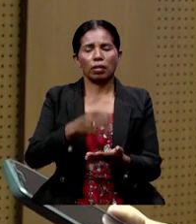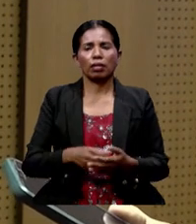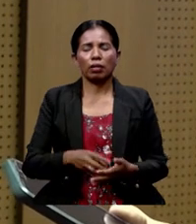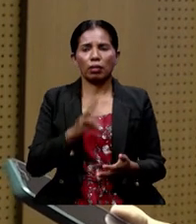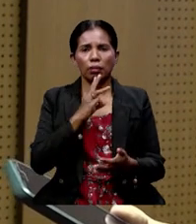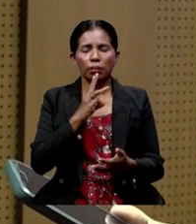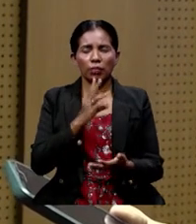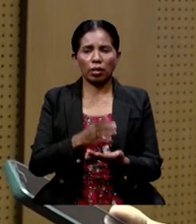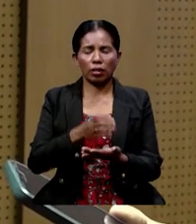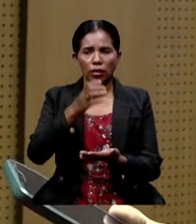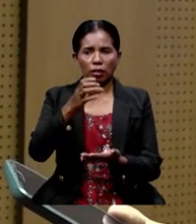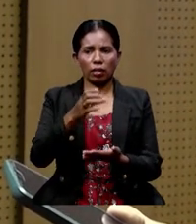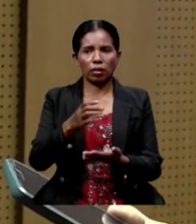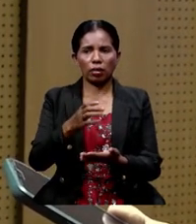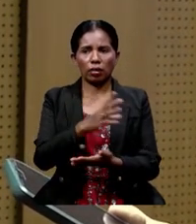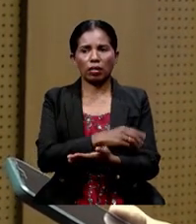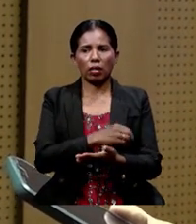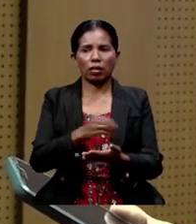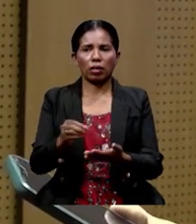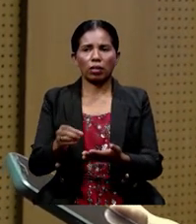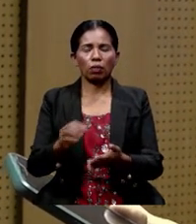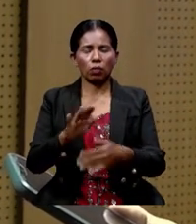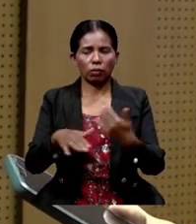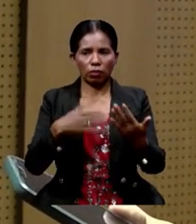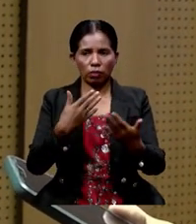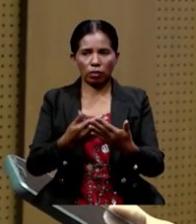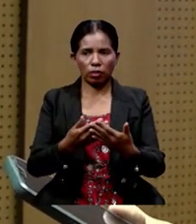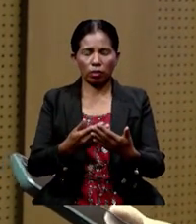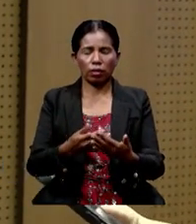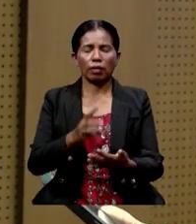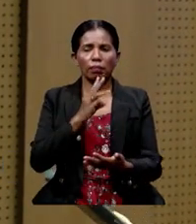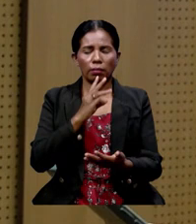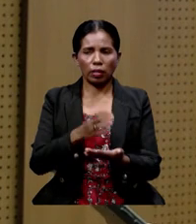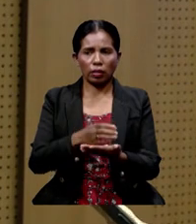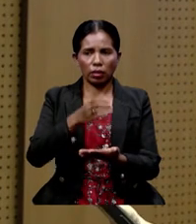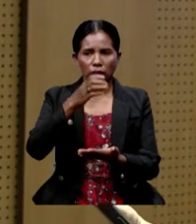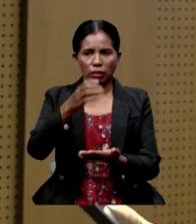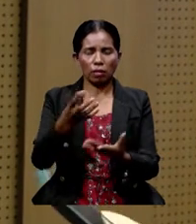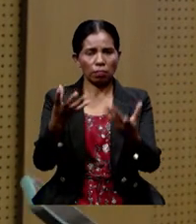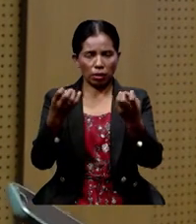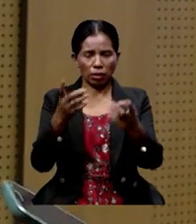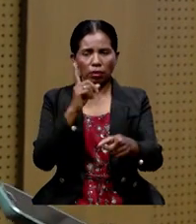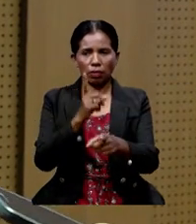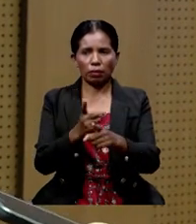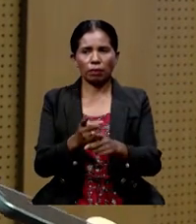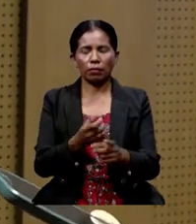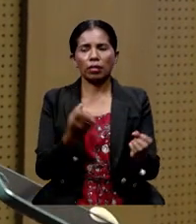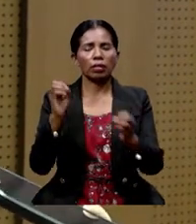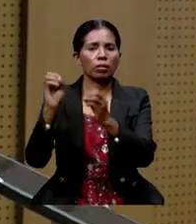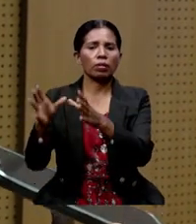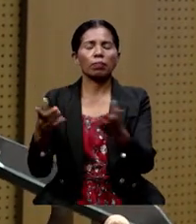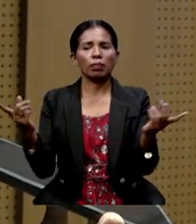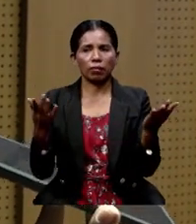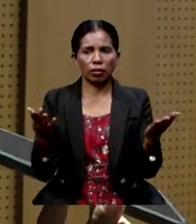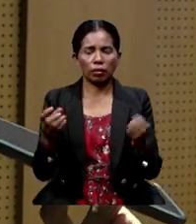né cada festa ida lia moris lia mate né aqua glass né altas batas e ser só evan ve só